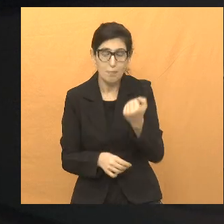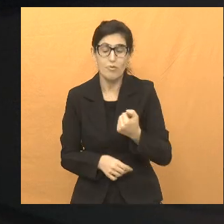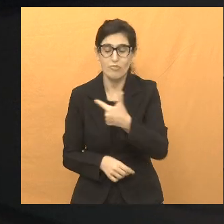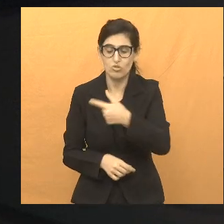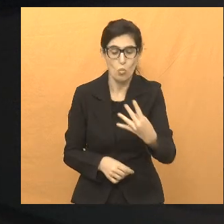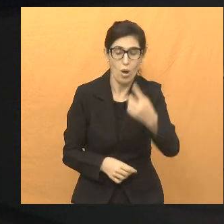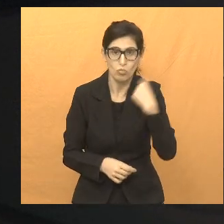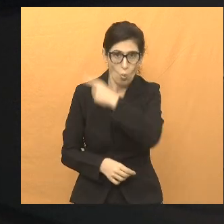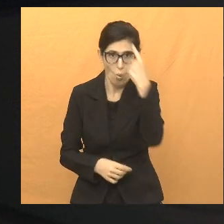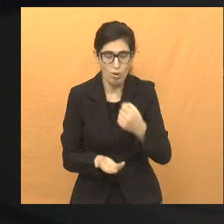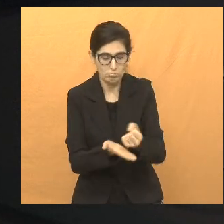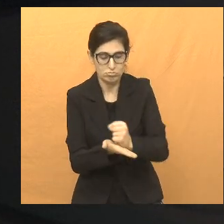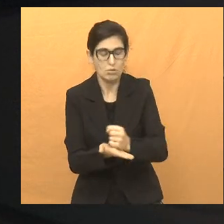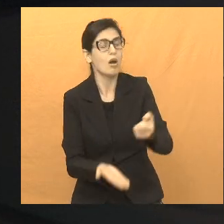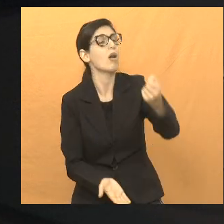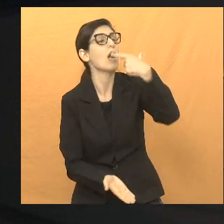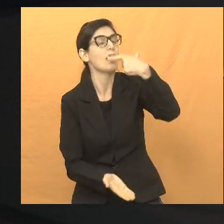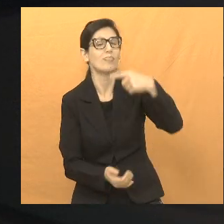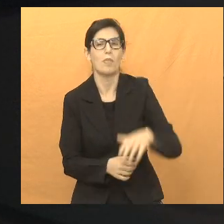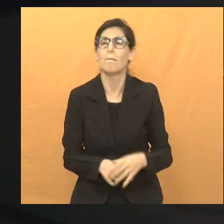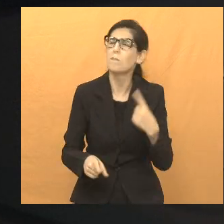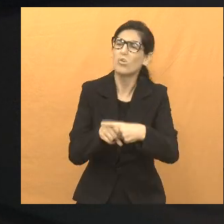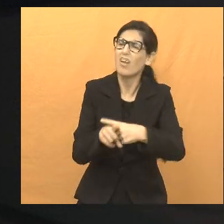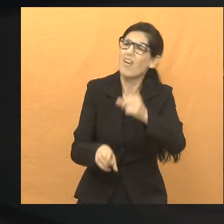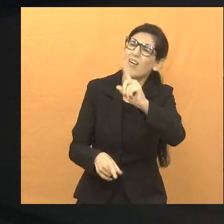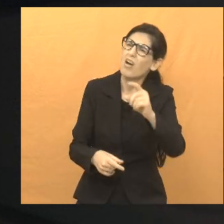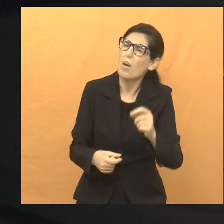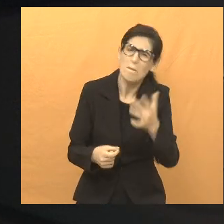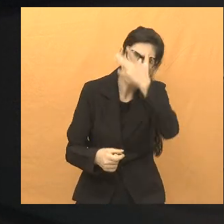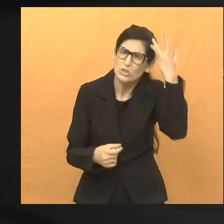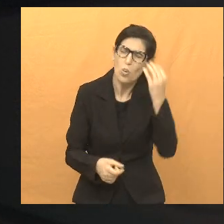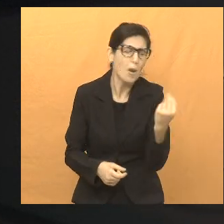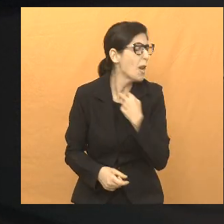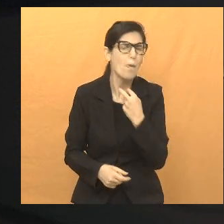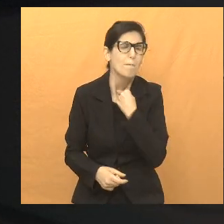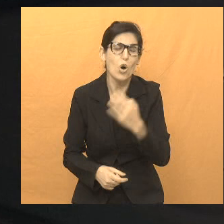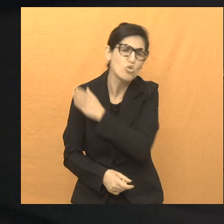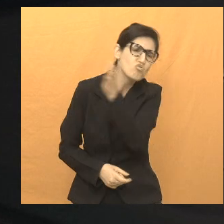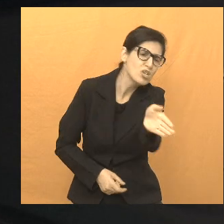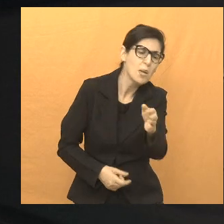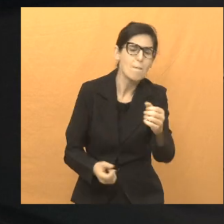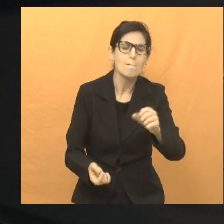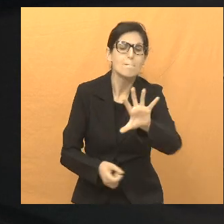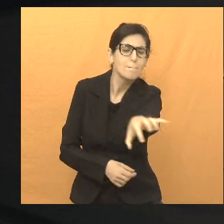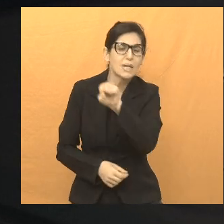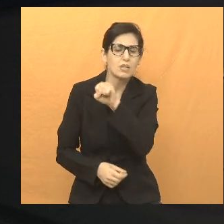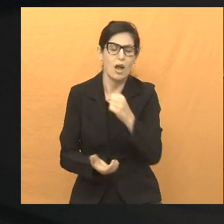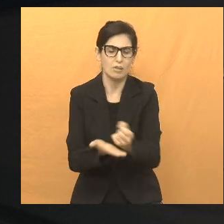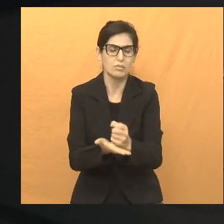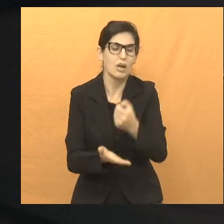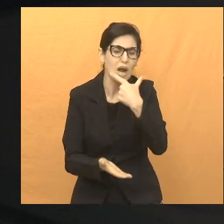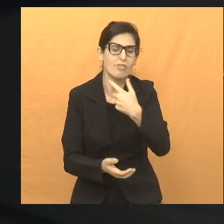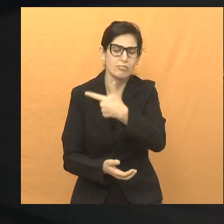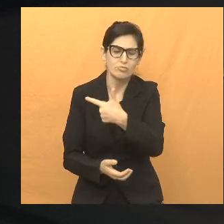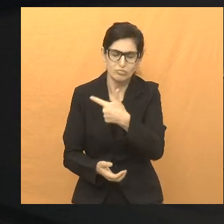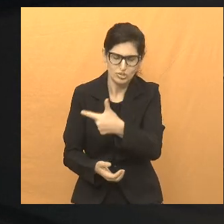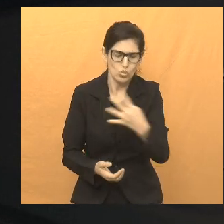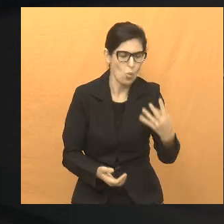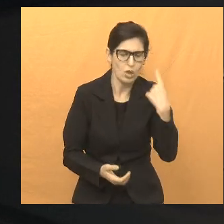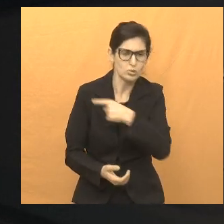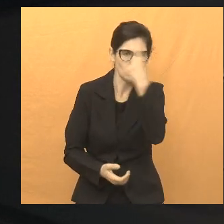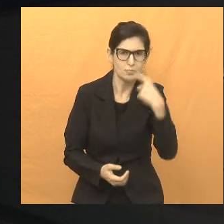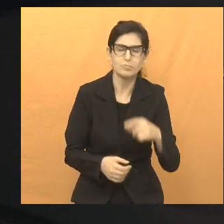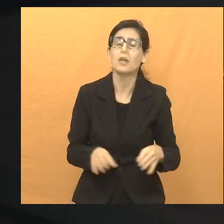né? O porquê que a farmácia não funciona 24 horas e o porquê que a UPA 24 horas ela não pode ser